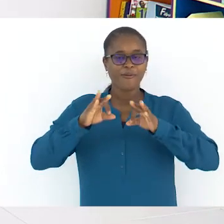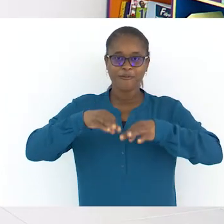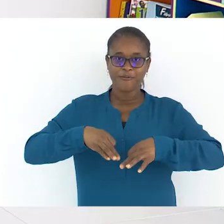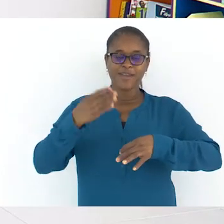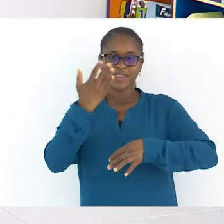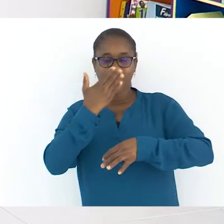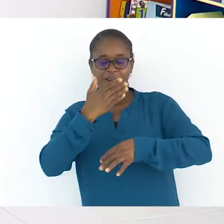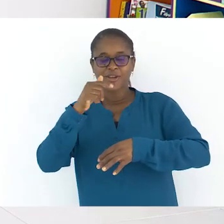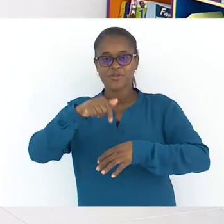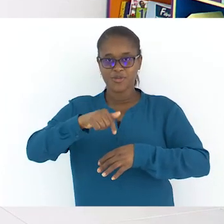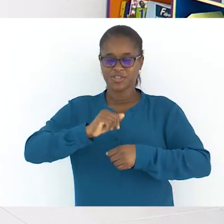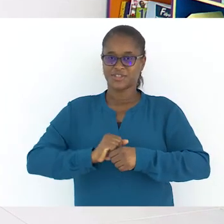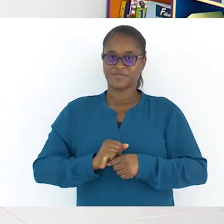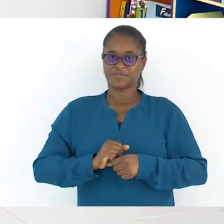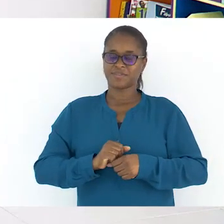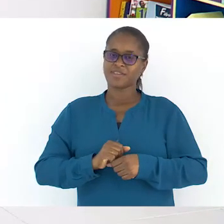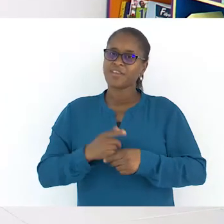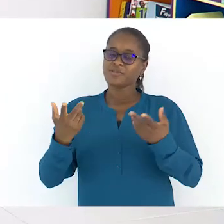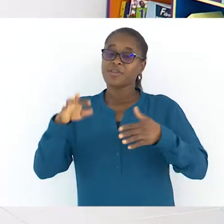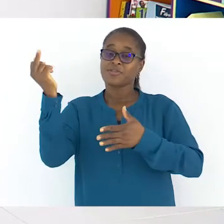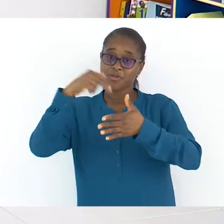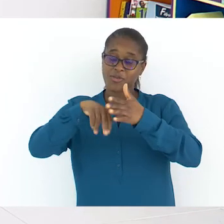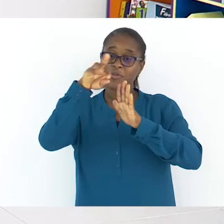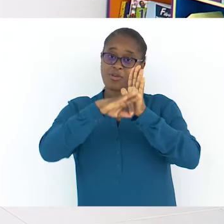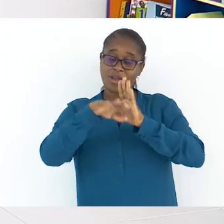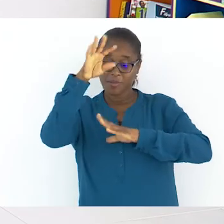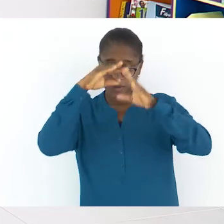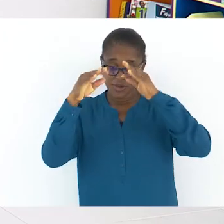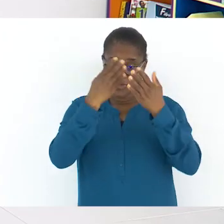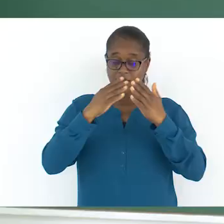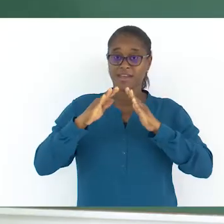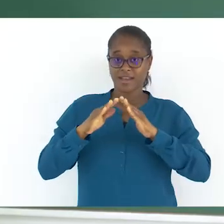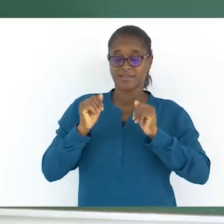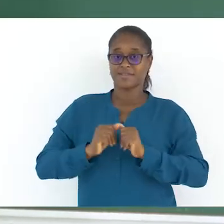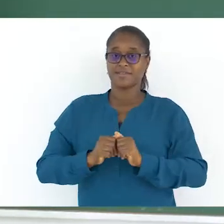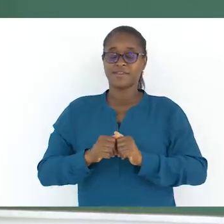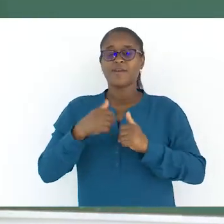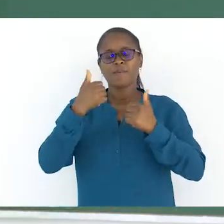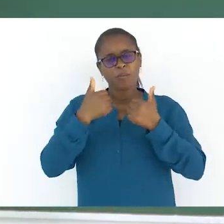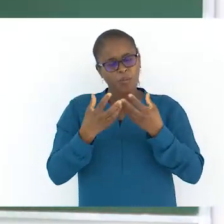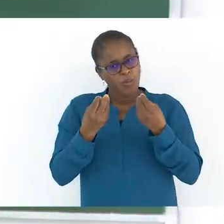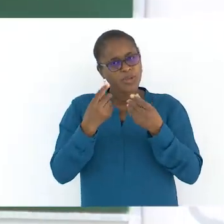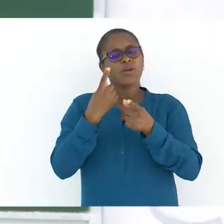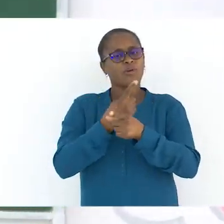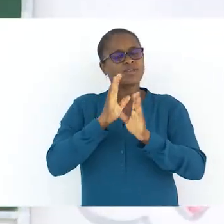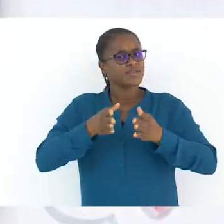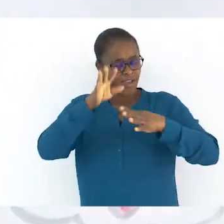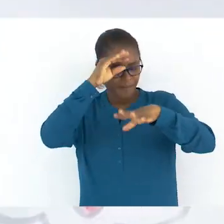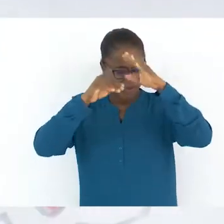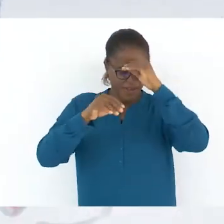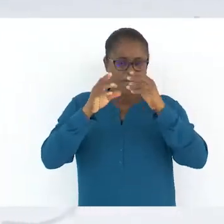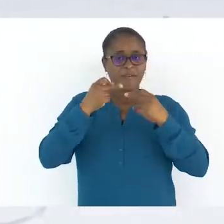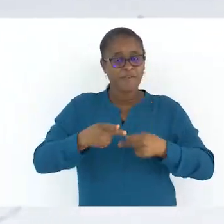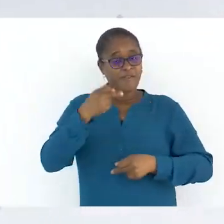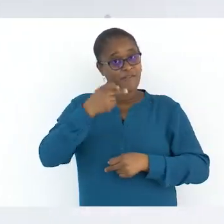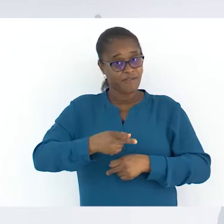final da nossa aula de hoje, enquadrado no programa Aprender e Estudar em Casa. Muita coisa já aprendemos. Fica